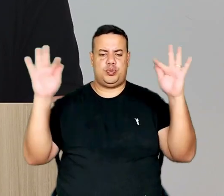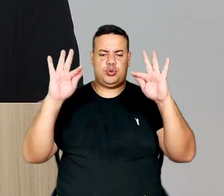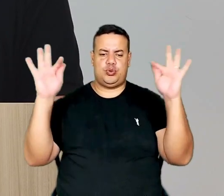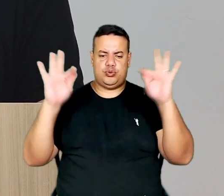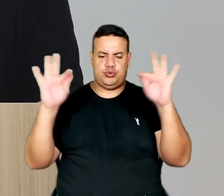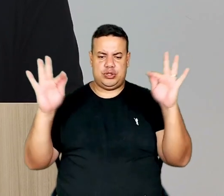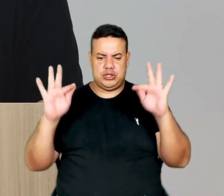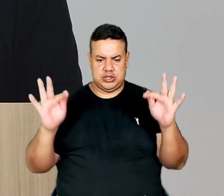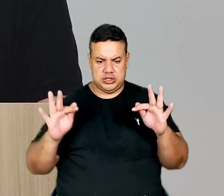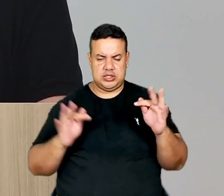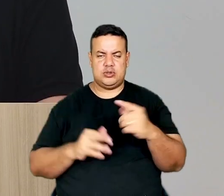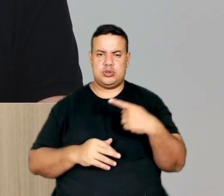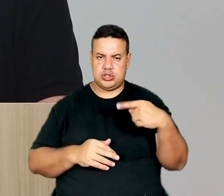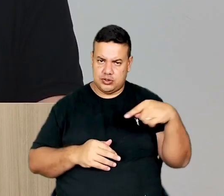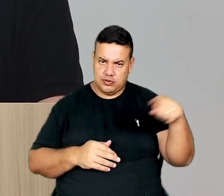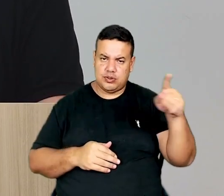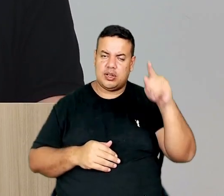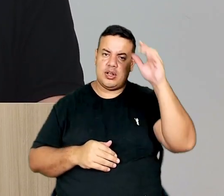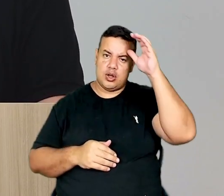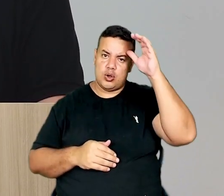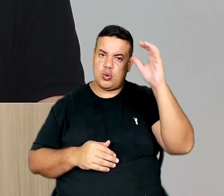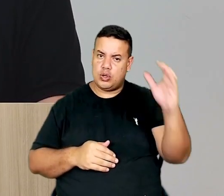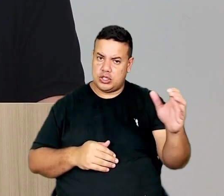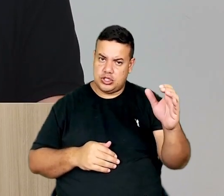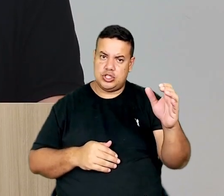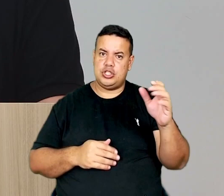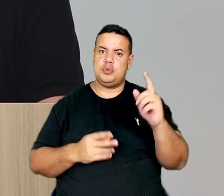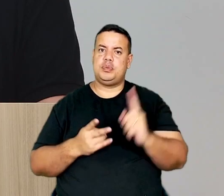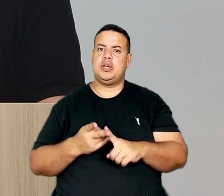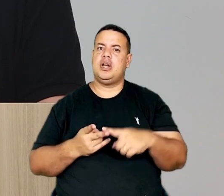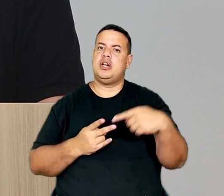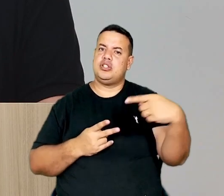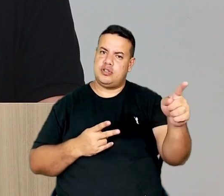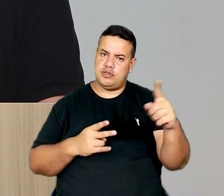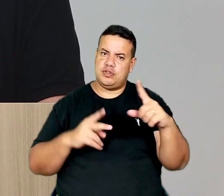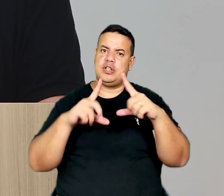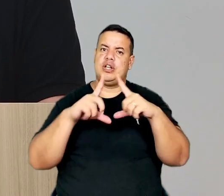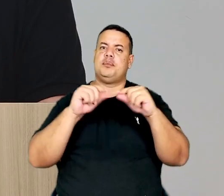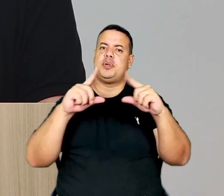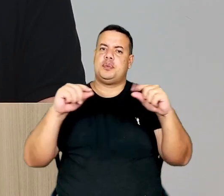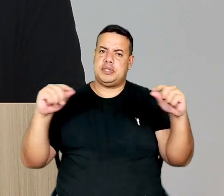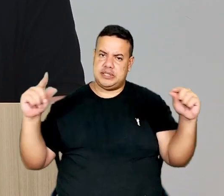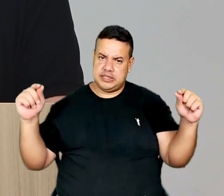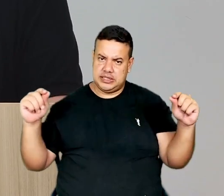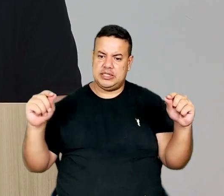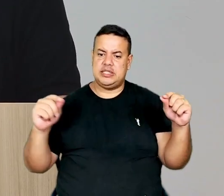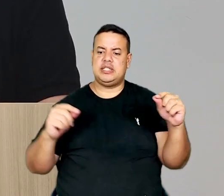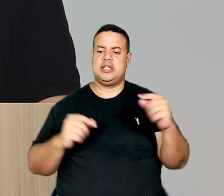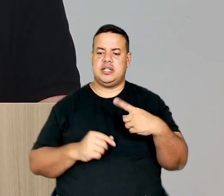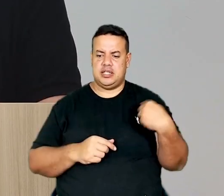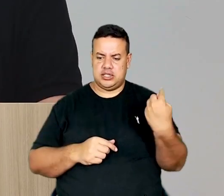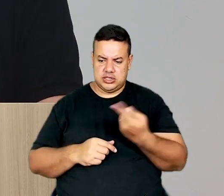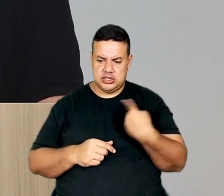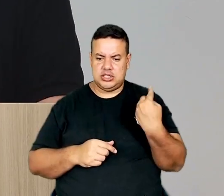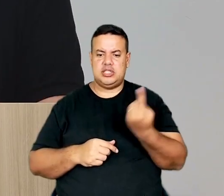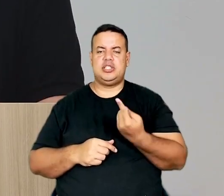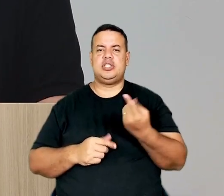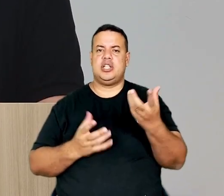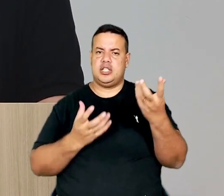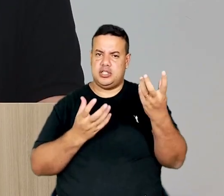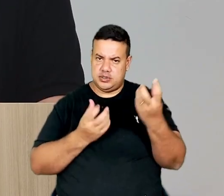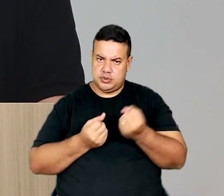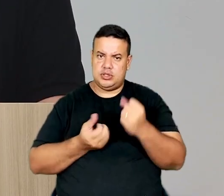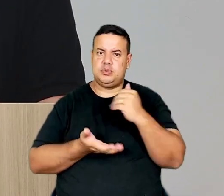vai para Curitiba, quando a gente vai para Brasília, qualquer evento que a gente é recebido por secretários de Estado, quando a